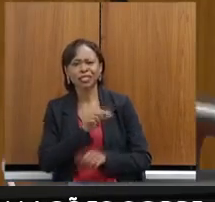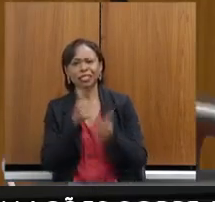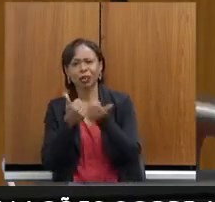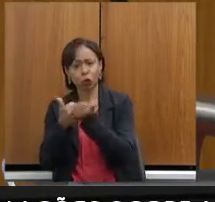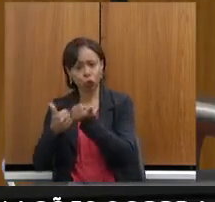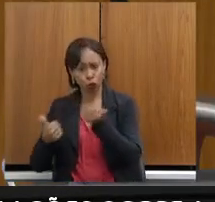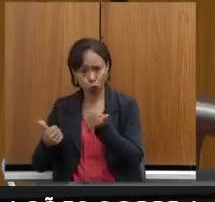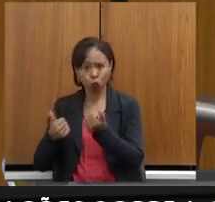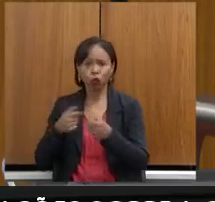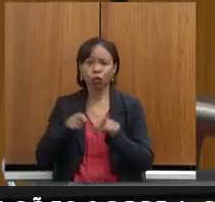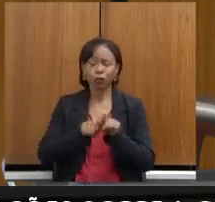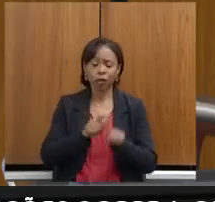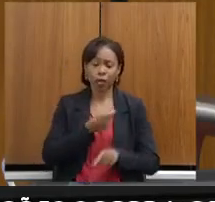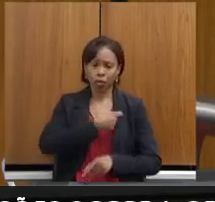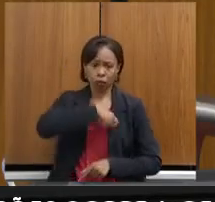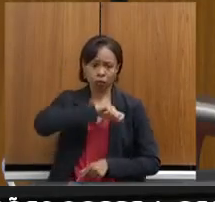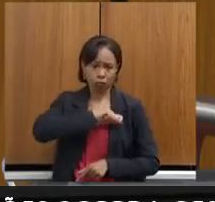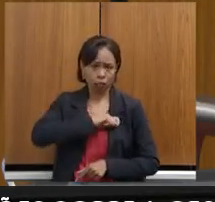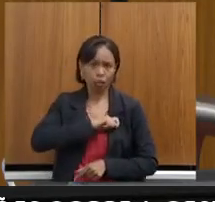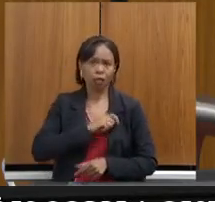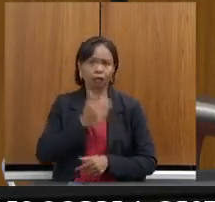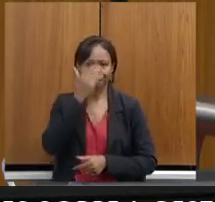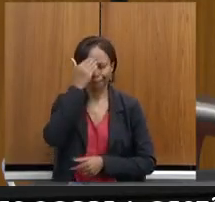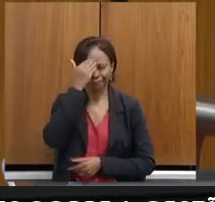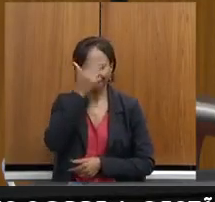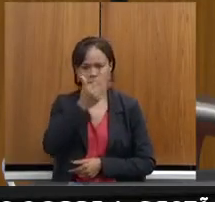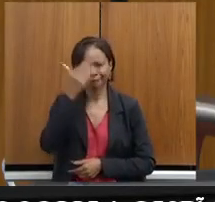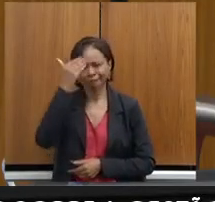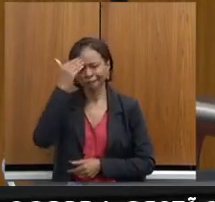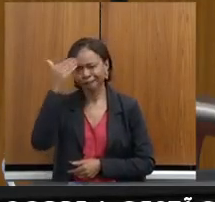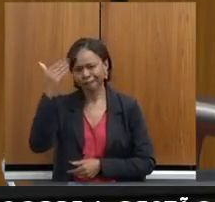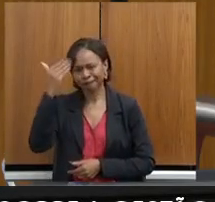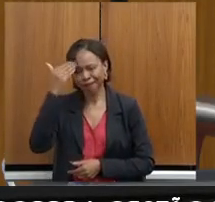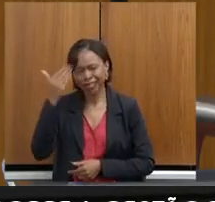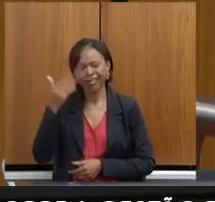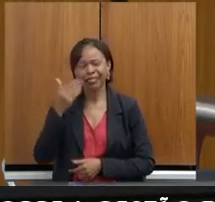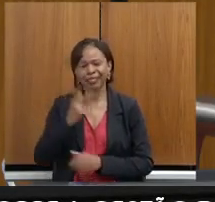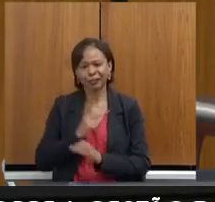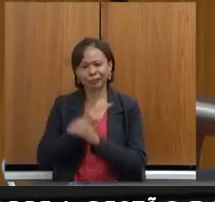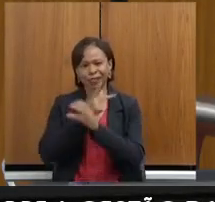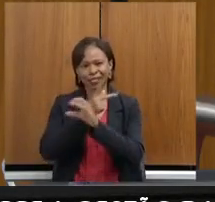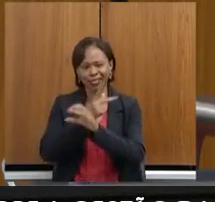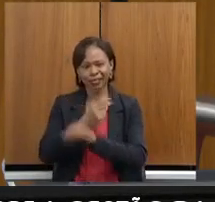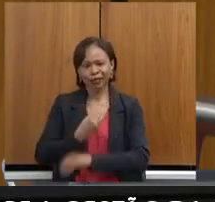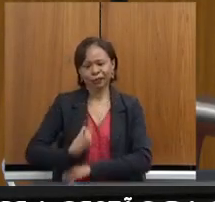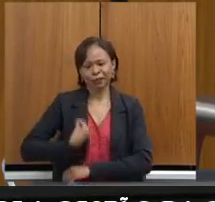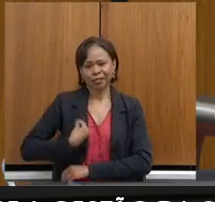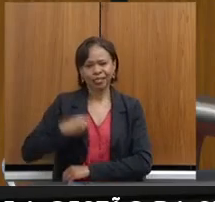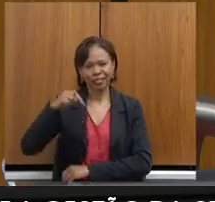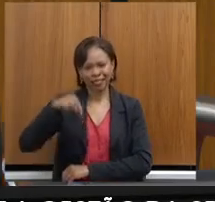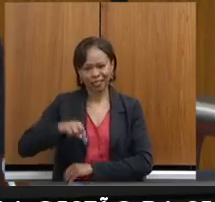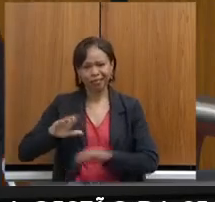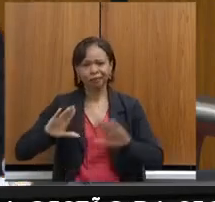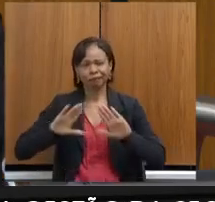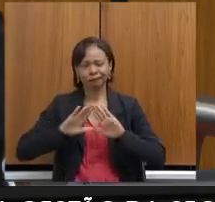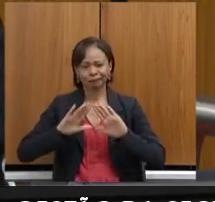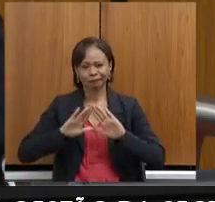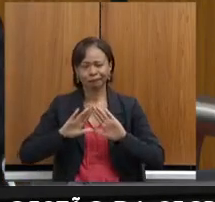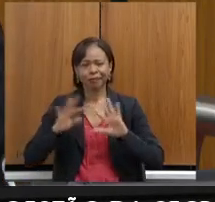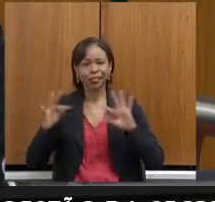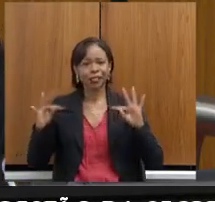na Delegados Muito obrigado pela presença da polícia civil na Assembleia Legislativa